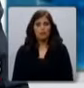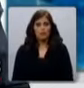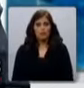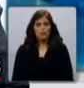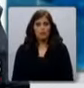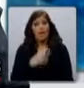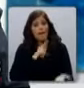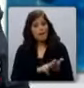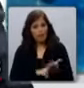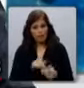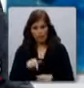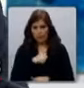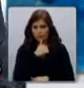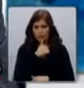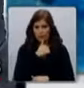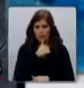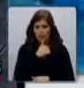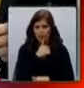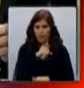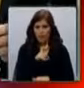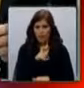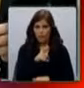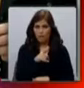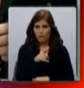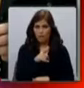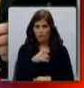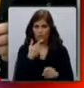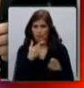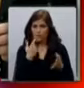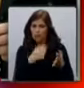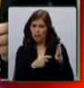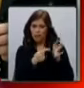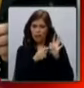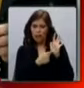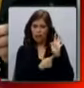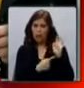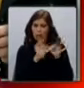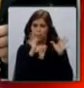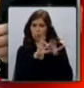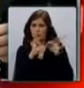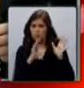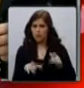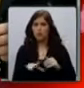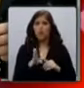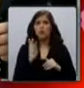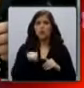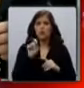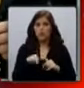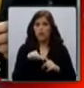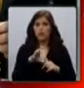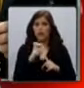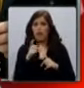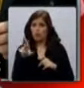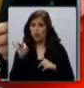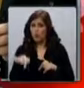A verdade é que esse acórdão, Rita Boatarde, reconhece irregularidades processuais do juiz Carlos Alexandre que hoje podem ser tidas em conta.